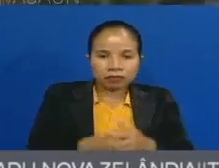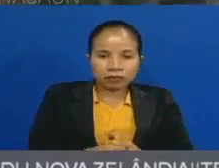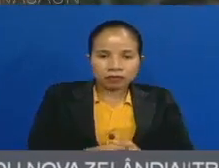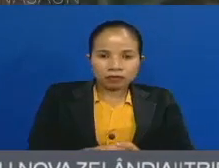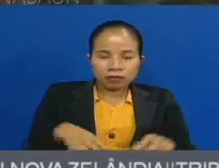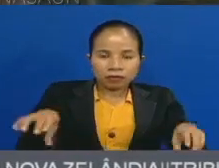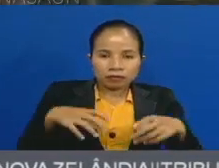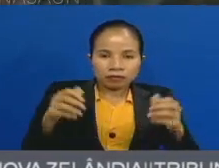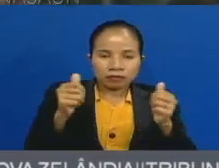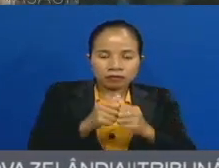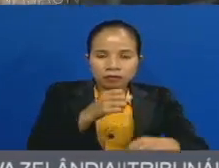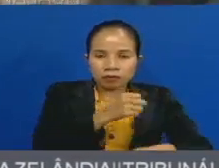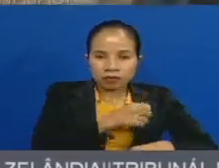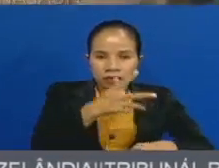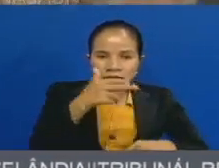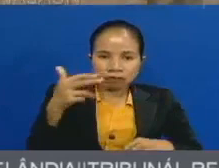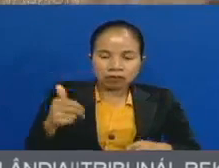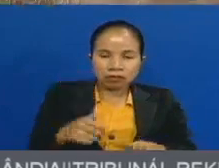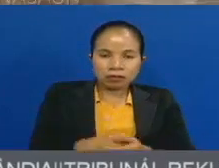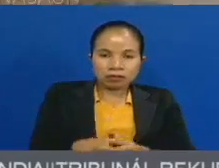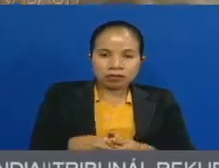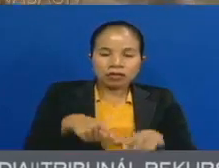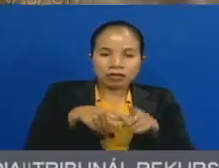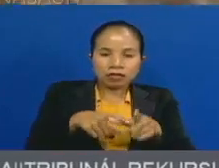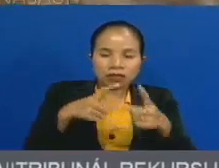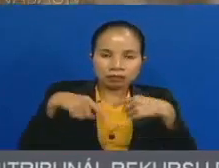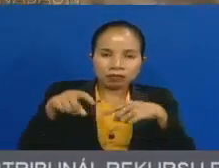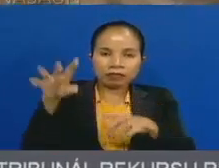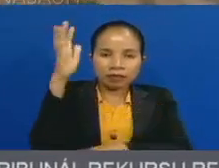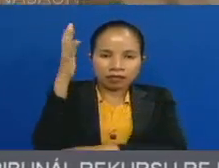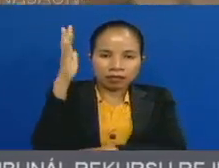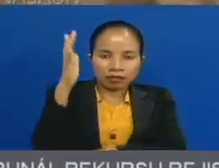serviço ao militar Indonésia, de consegue a lei fila ba ailaran.